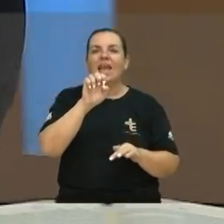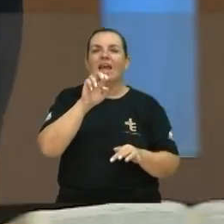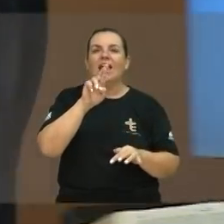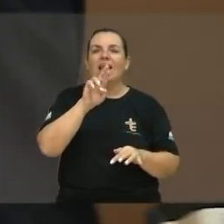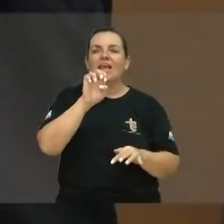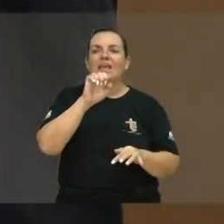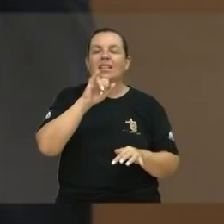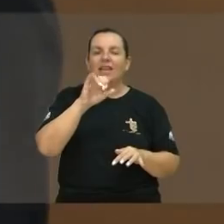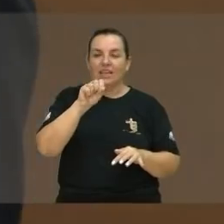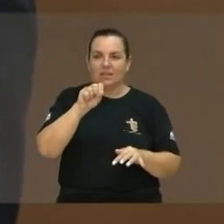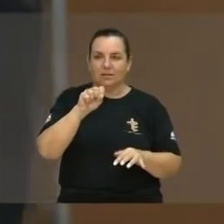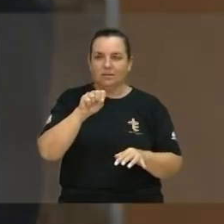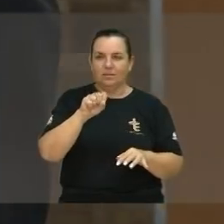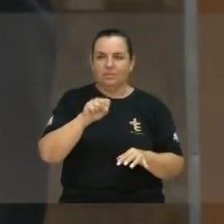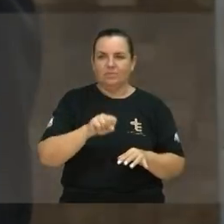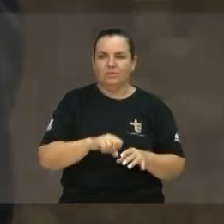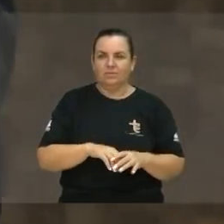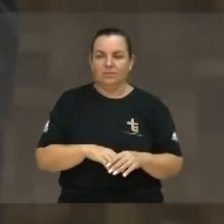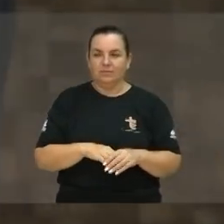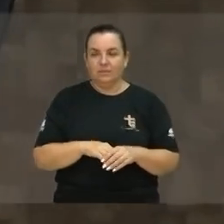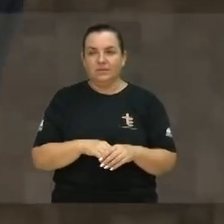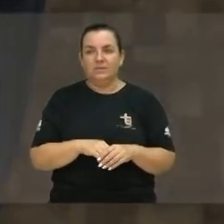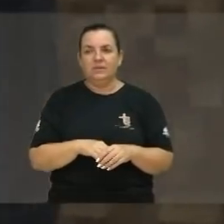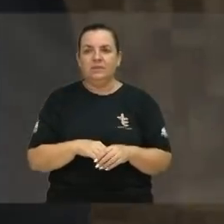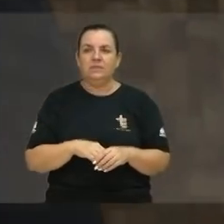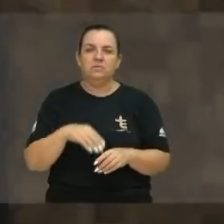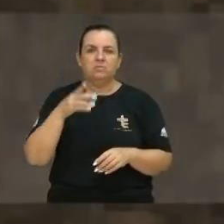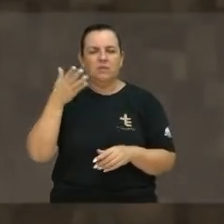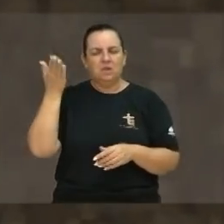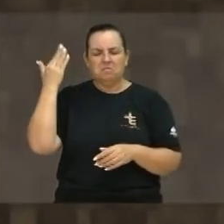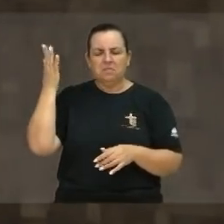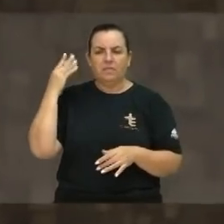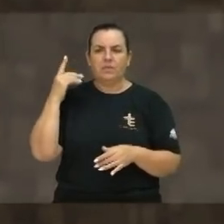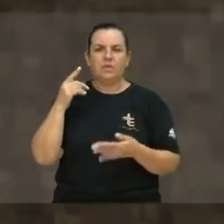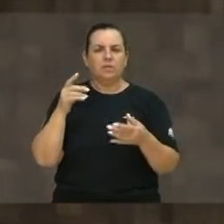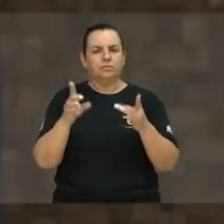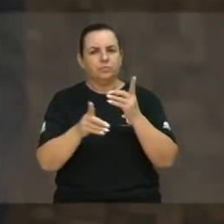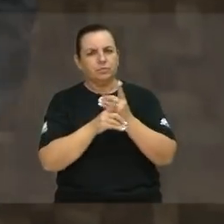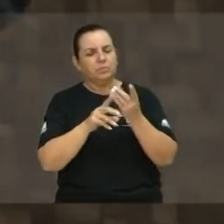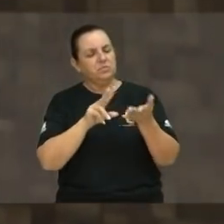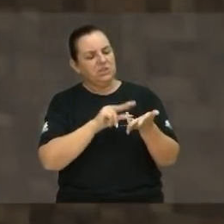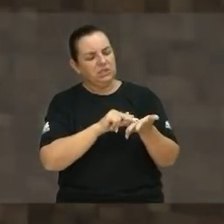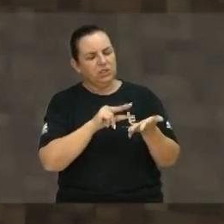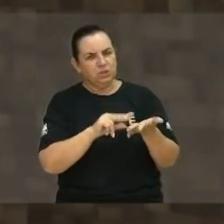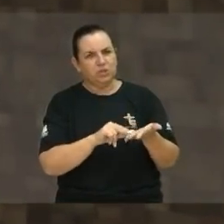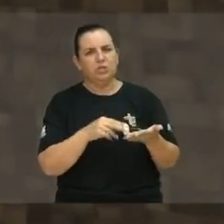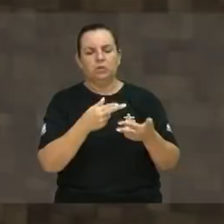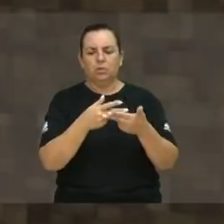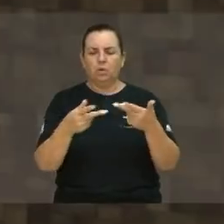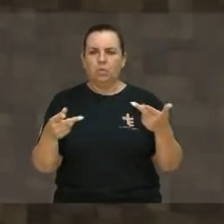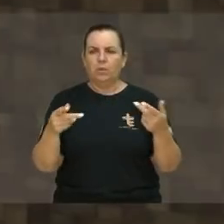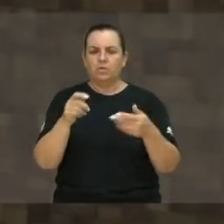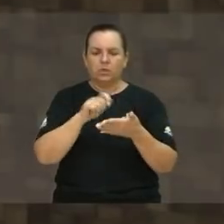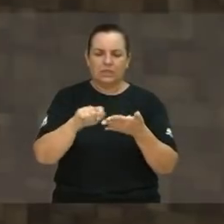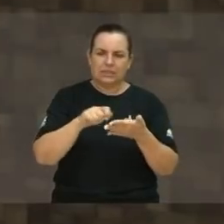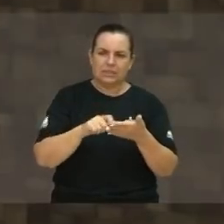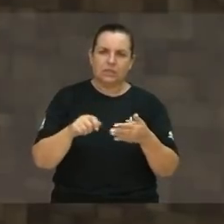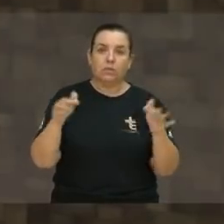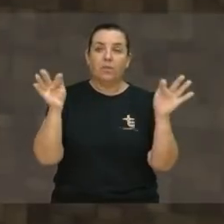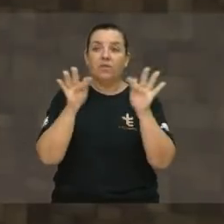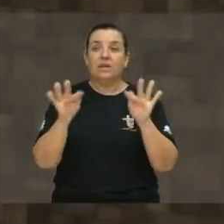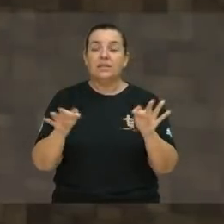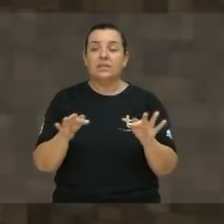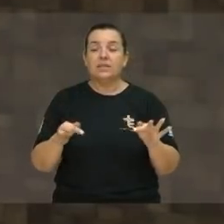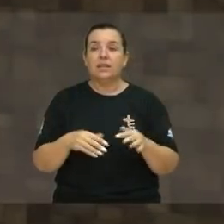dias atrás encontrei artigos programas televisivos alguns escritos sobre felicidade